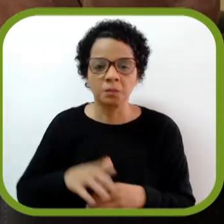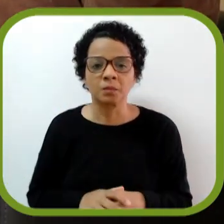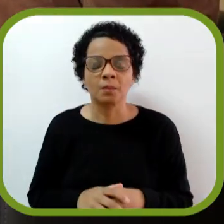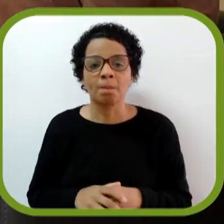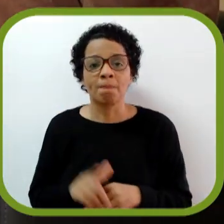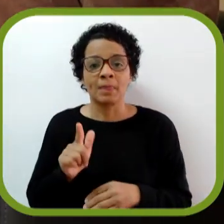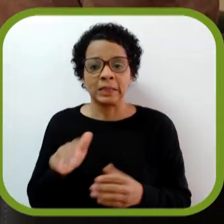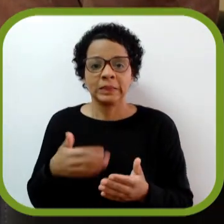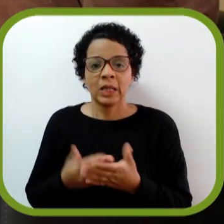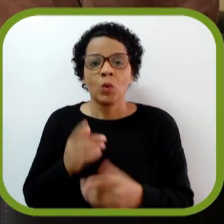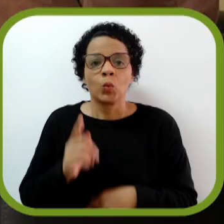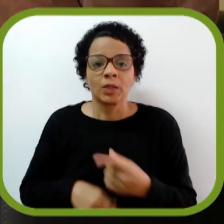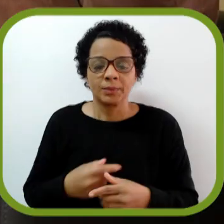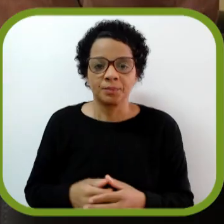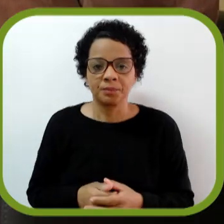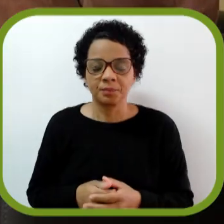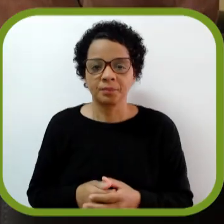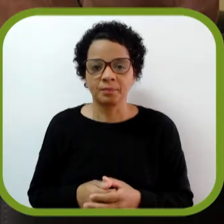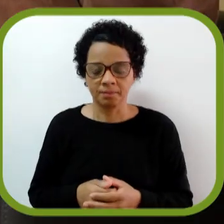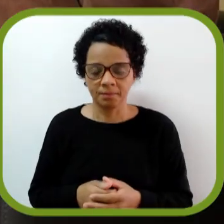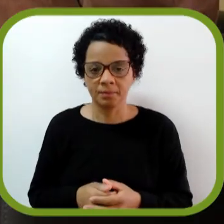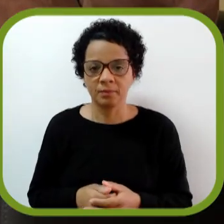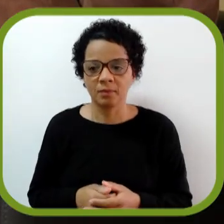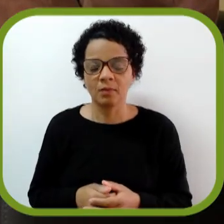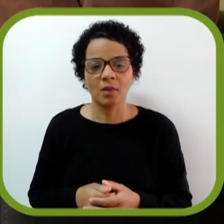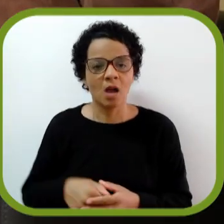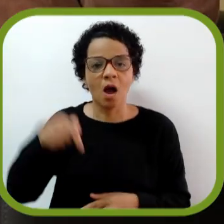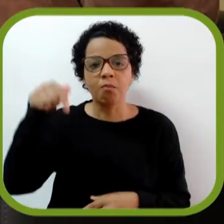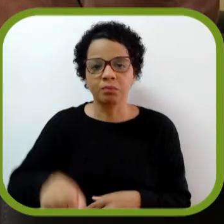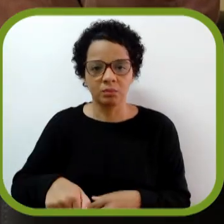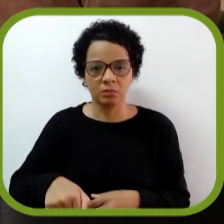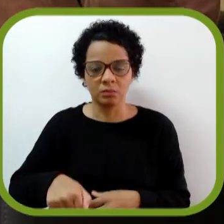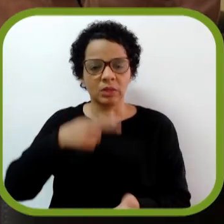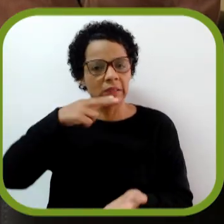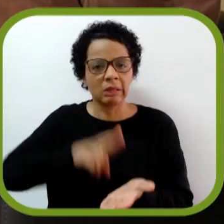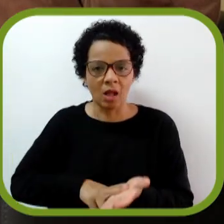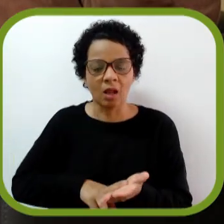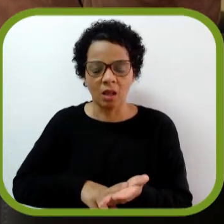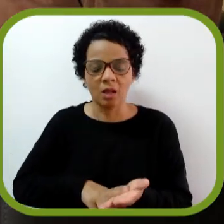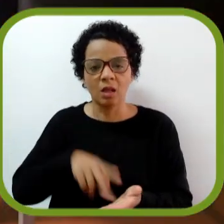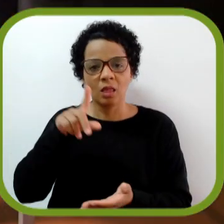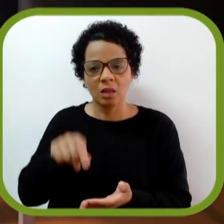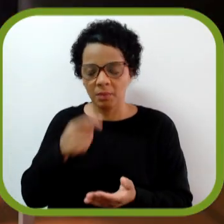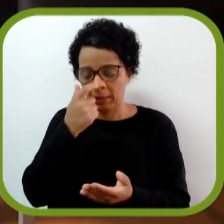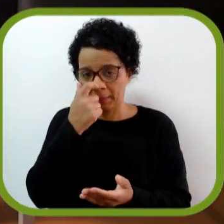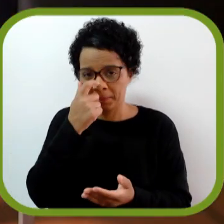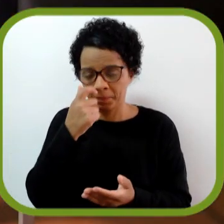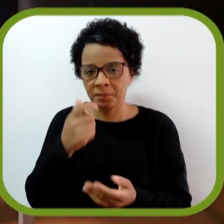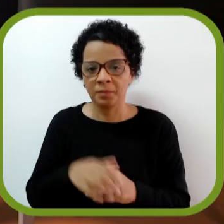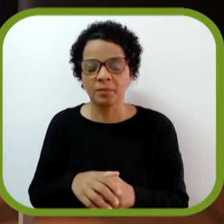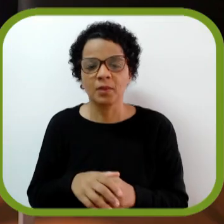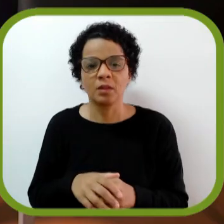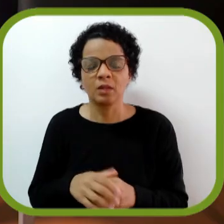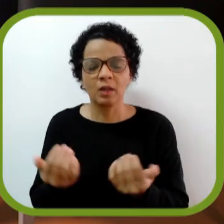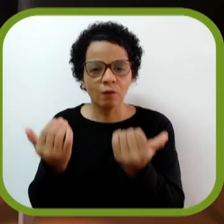Portanto, e isso vai permitir adquirir em tempo real e com uma